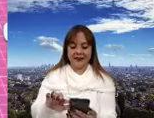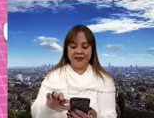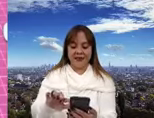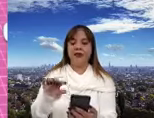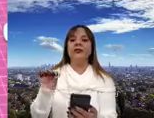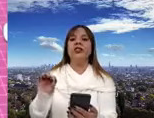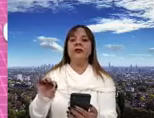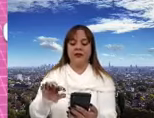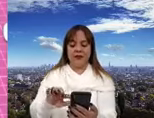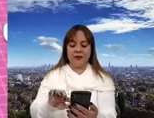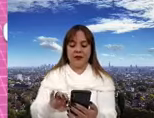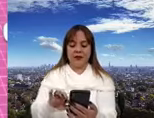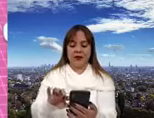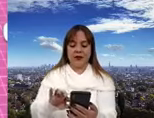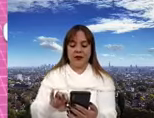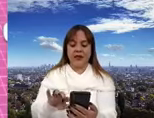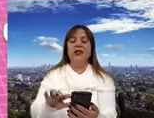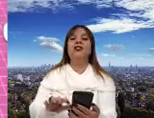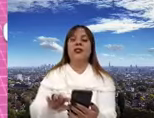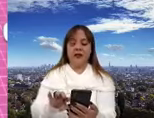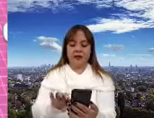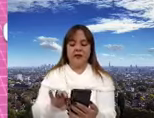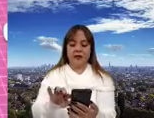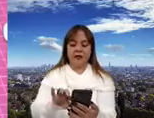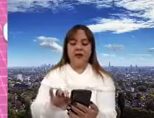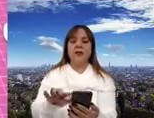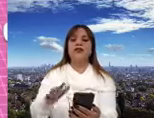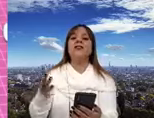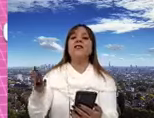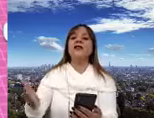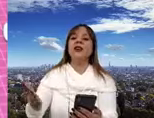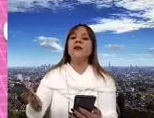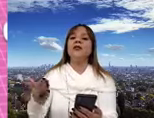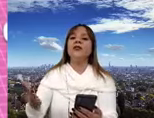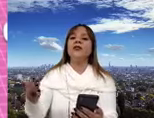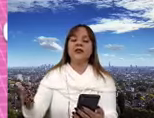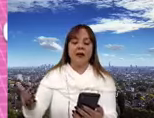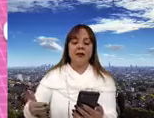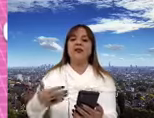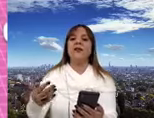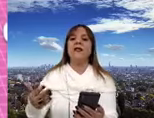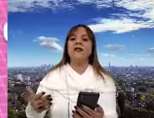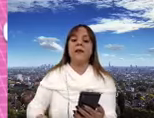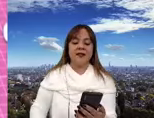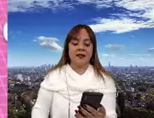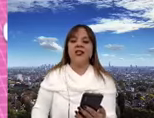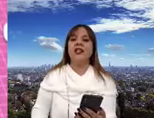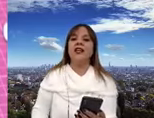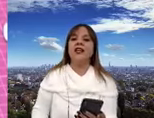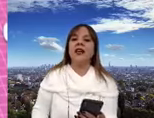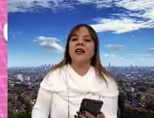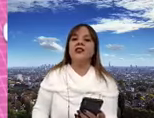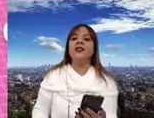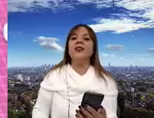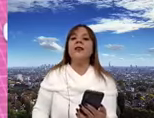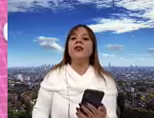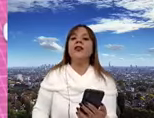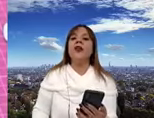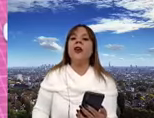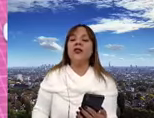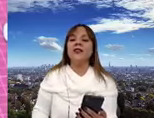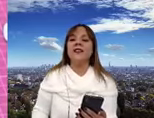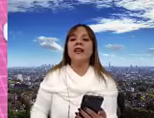mais Fundinho. junto do feltro, né? Entendi. Pessoal, vocês Aí estão eu. chamando todos os amigos e amigas aí para assistir? A gente está no Amor em Nós,